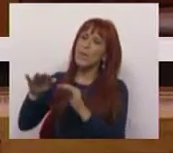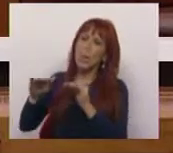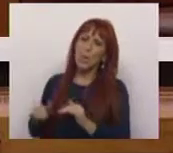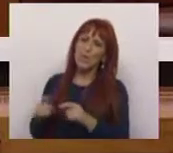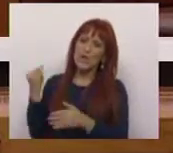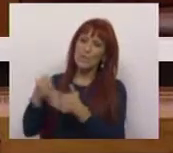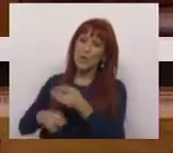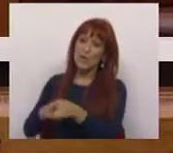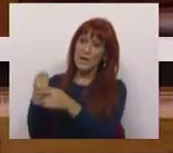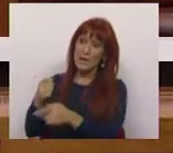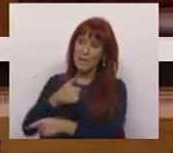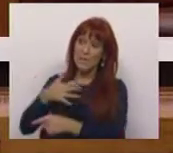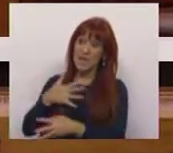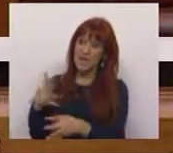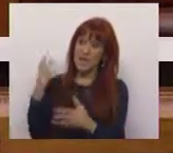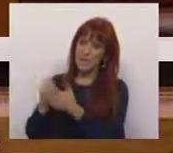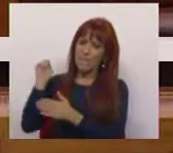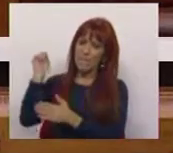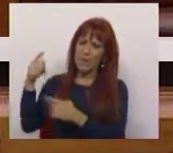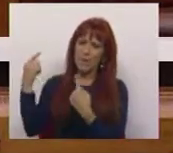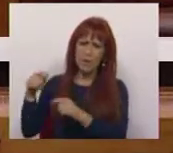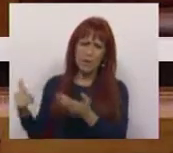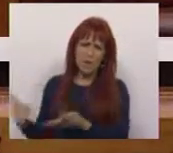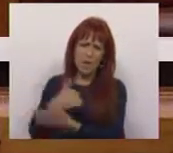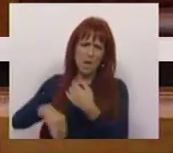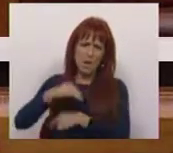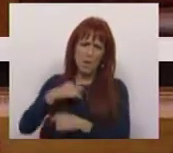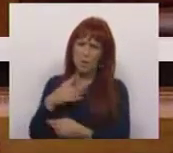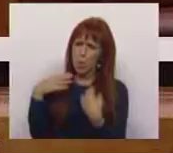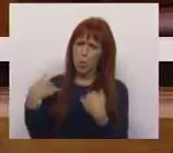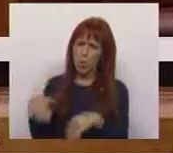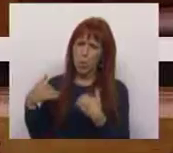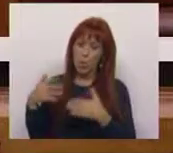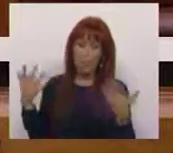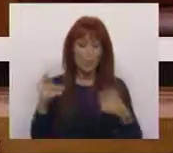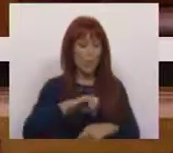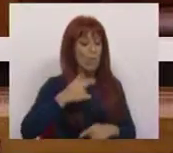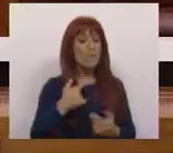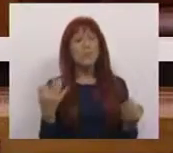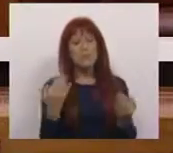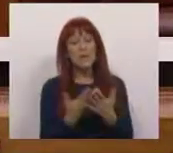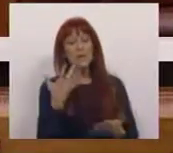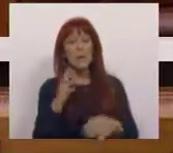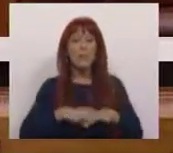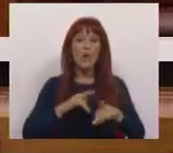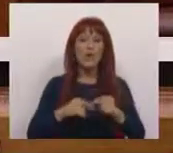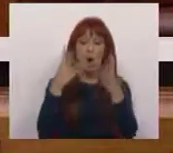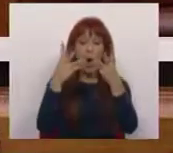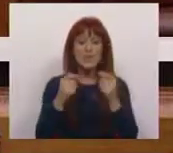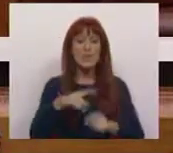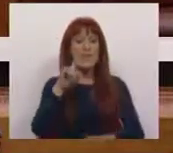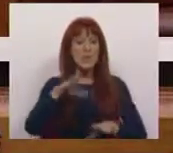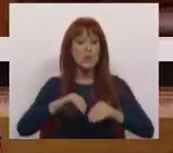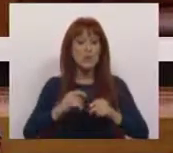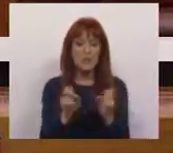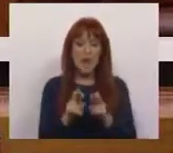dos impostos pagos pelas grandes empresas que têm lucros chorudos. Os Verdes realçam também o facto deste orçamento assumir